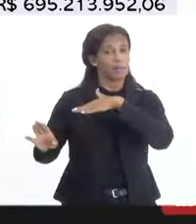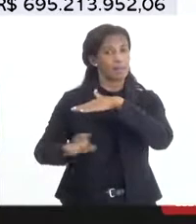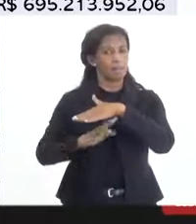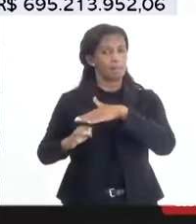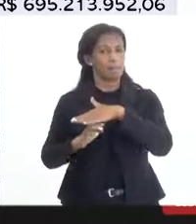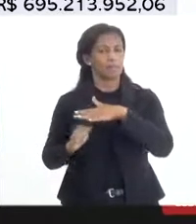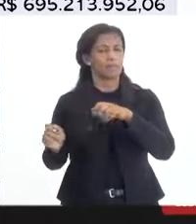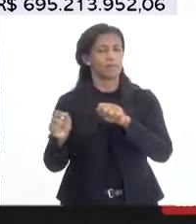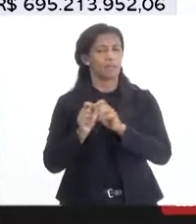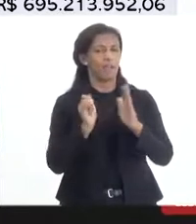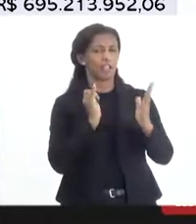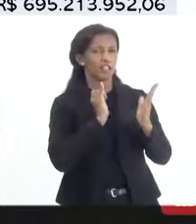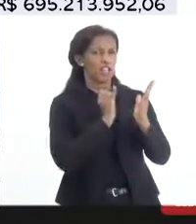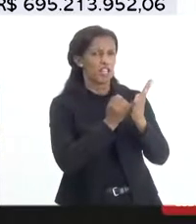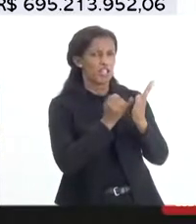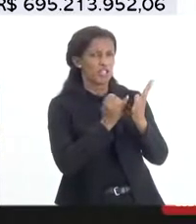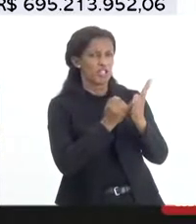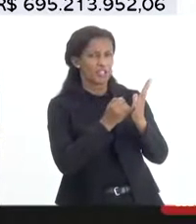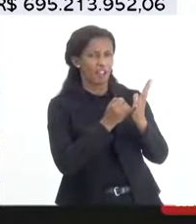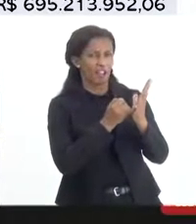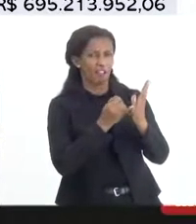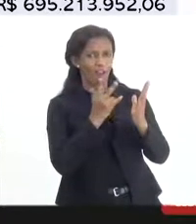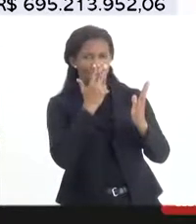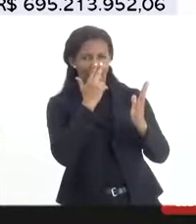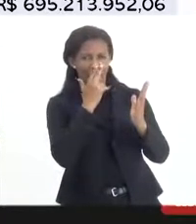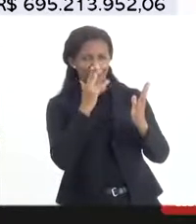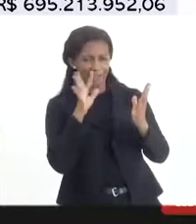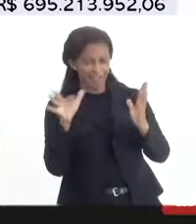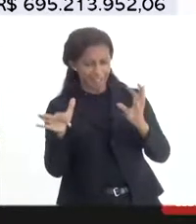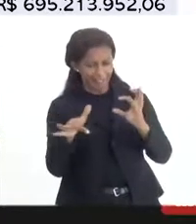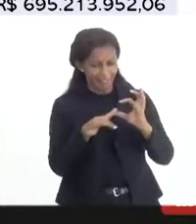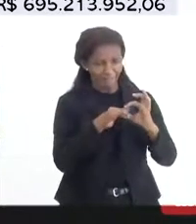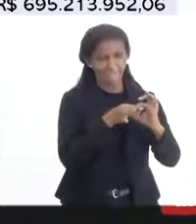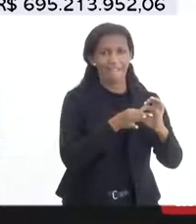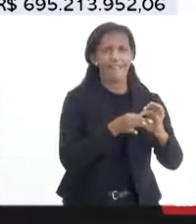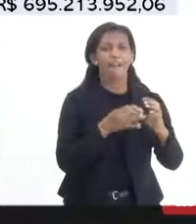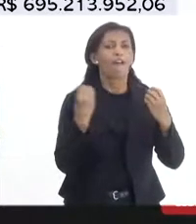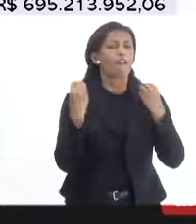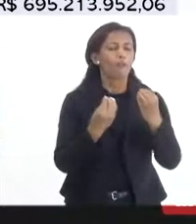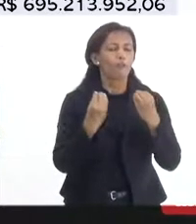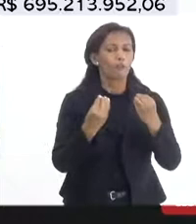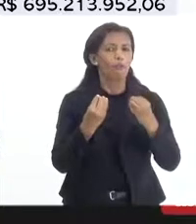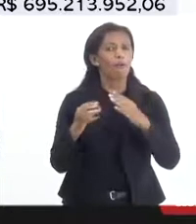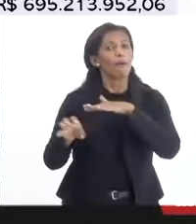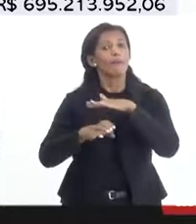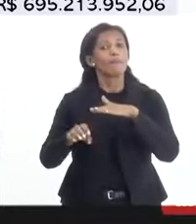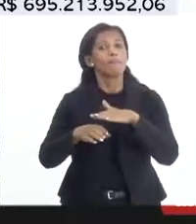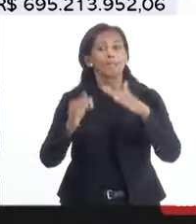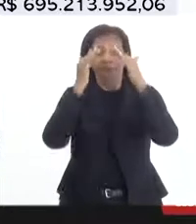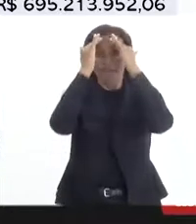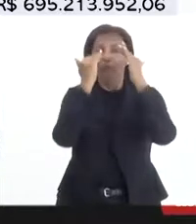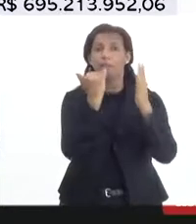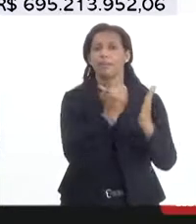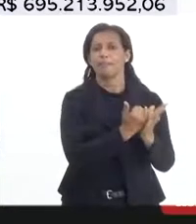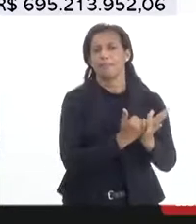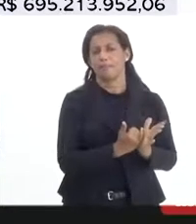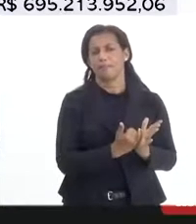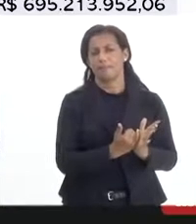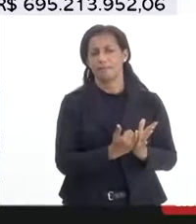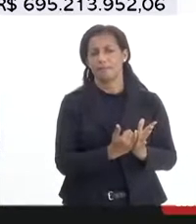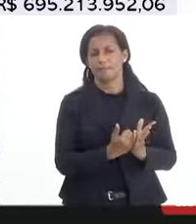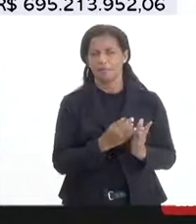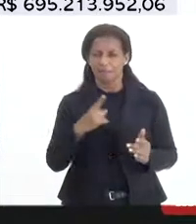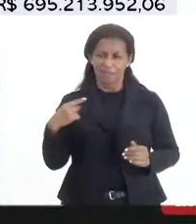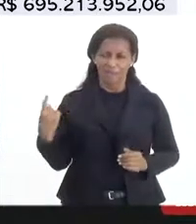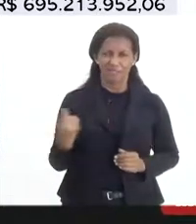e nesse edital já está amarrando como as empresas que vão aderir, né, esse edital tem que se comportar. E para nós, assim, é feita